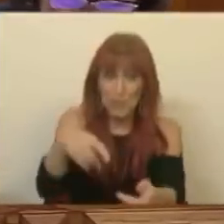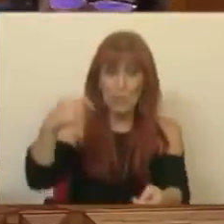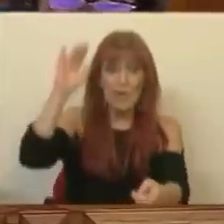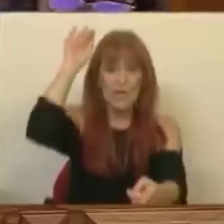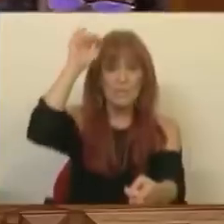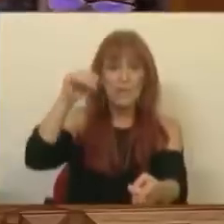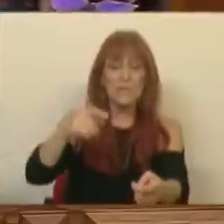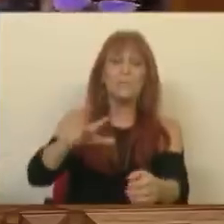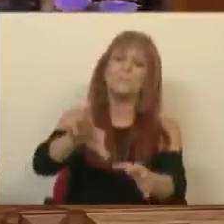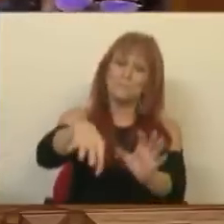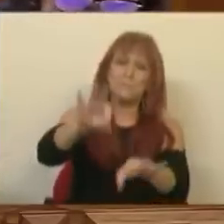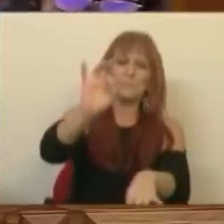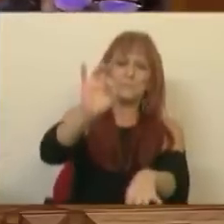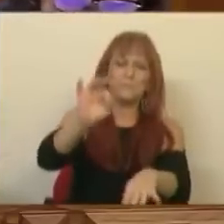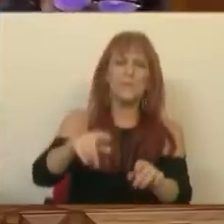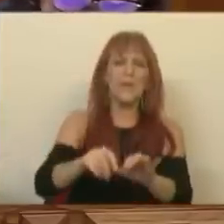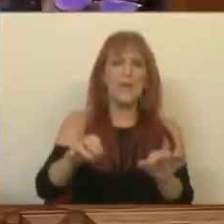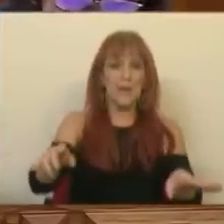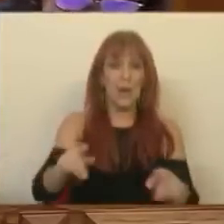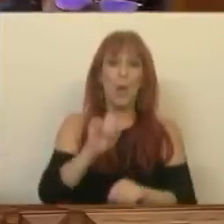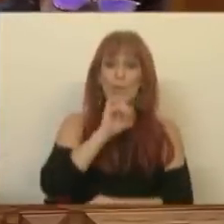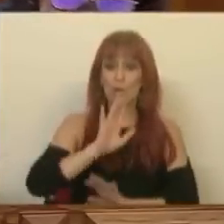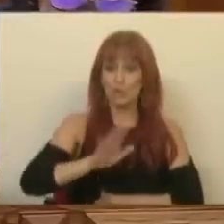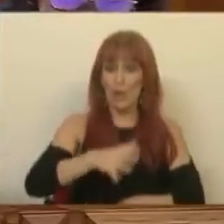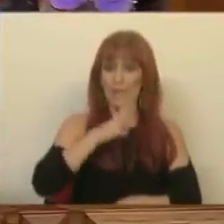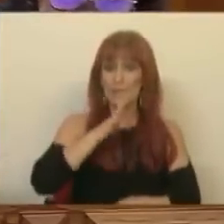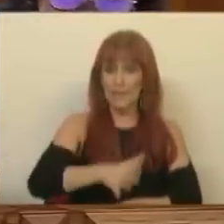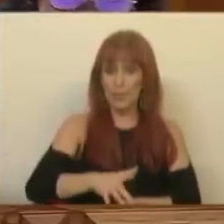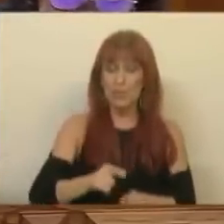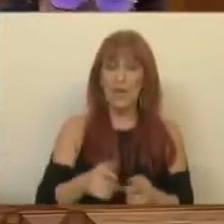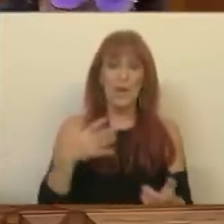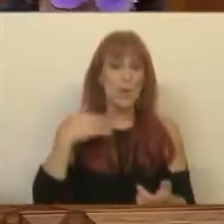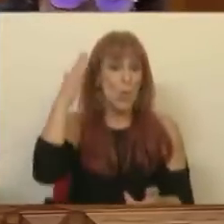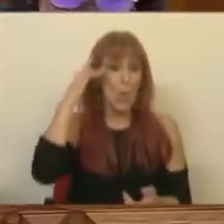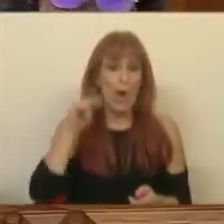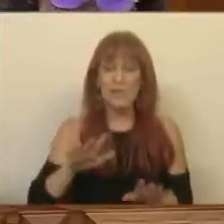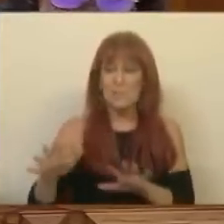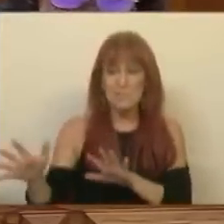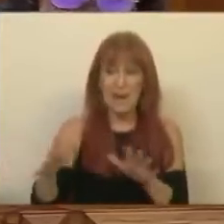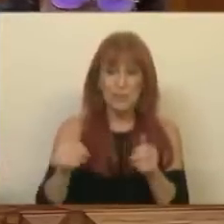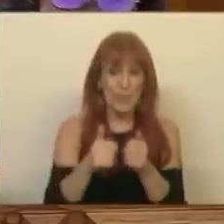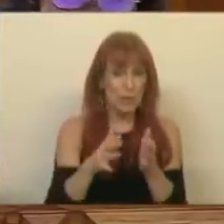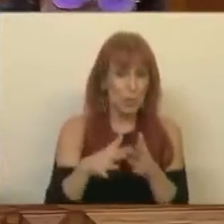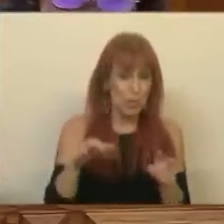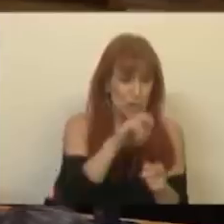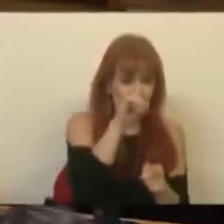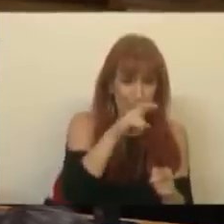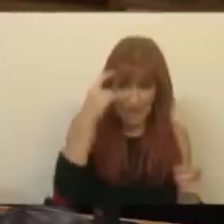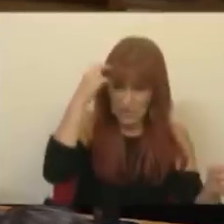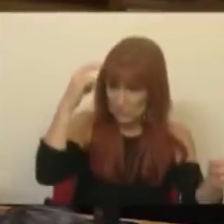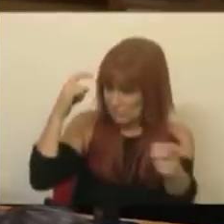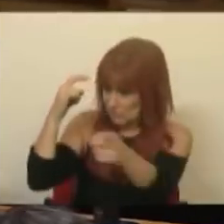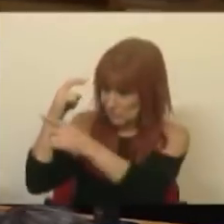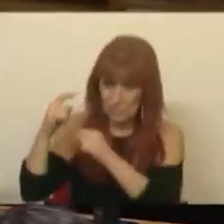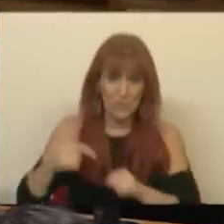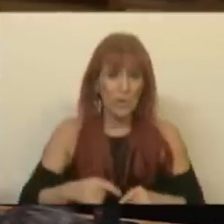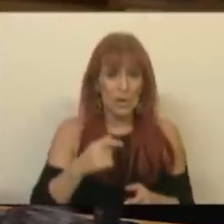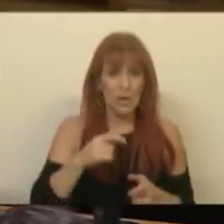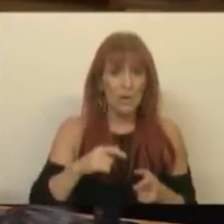Presidente da República no meia e cometi a oportunidade de dizer e querer entendimento mais ou menos específico da doutrina